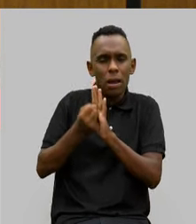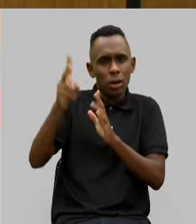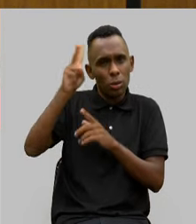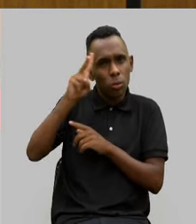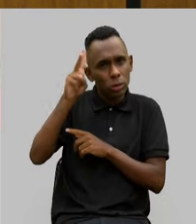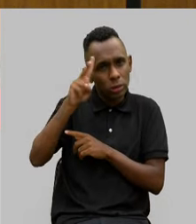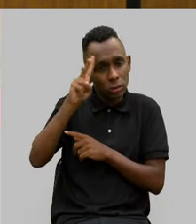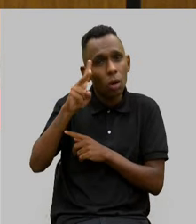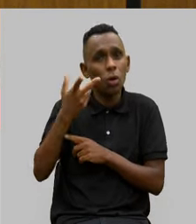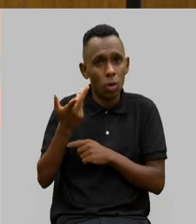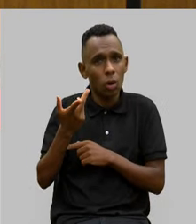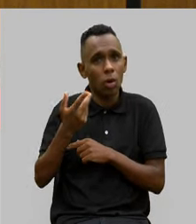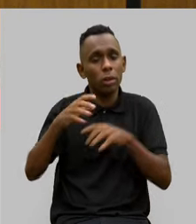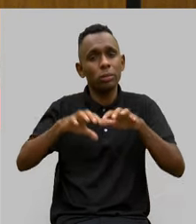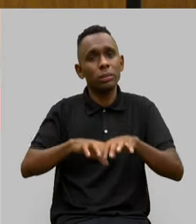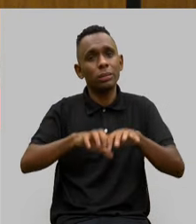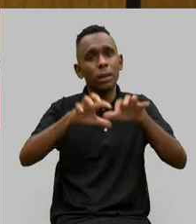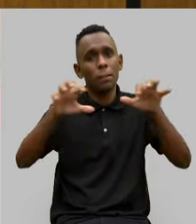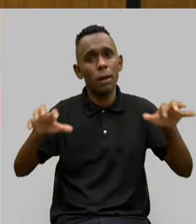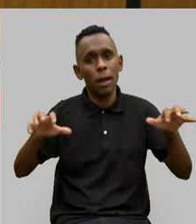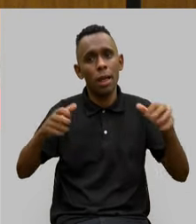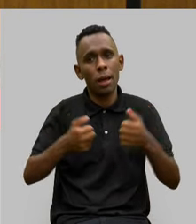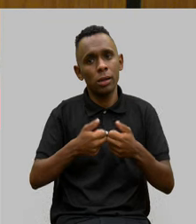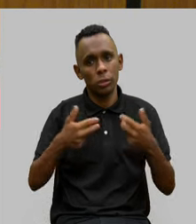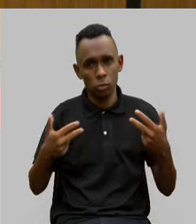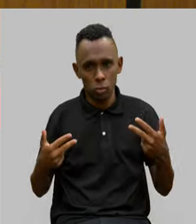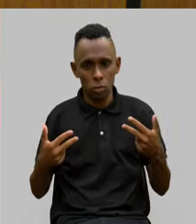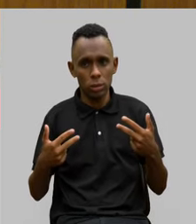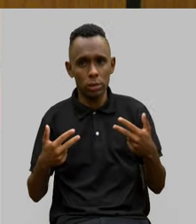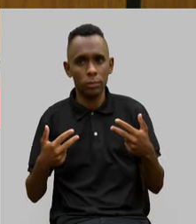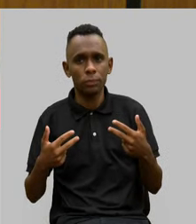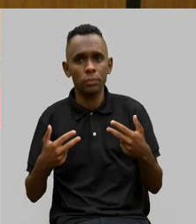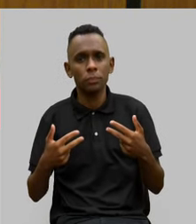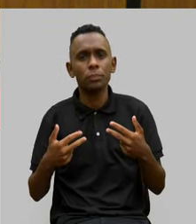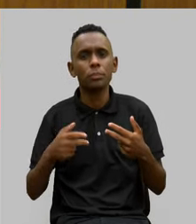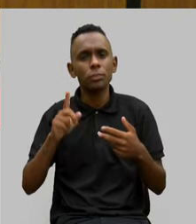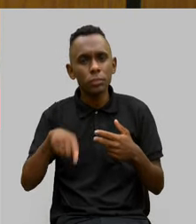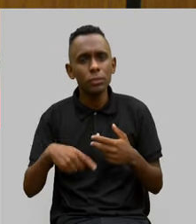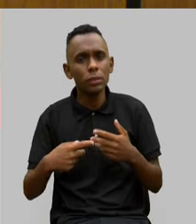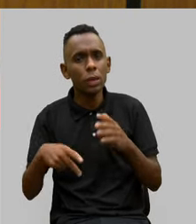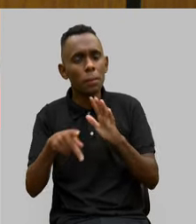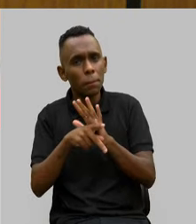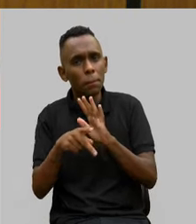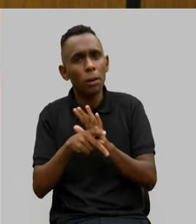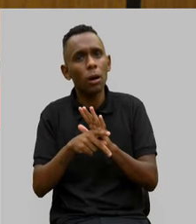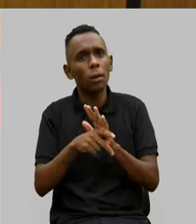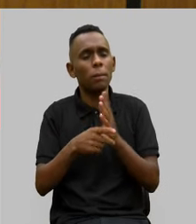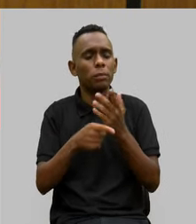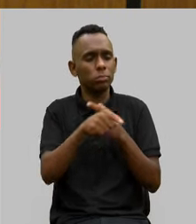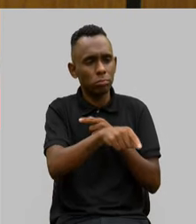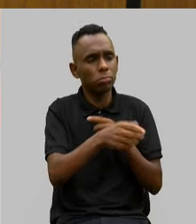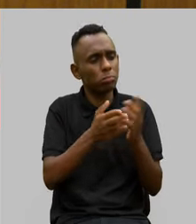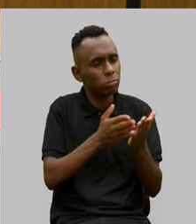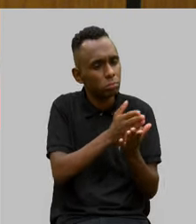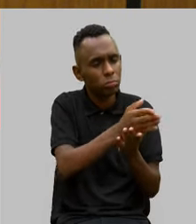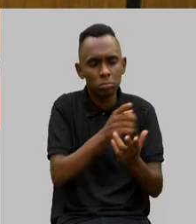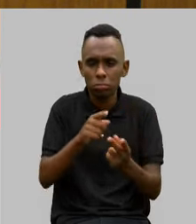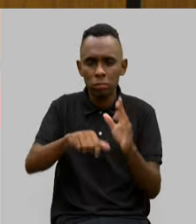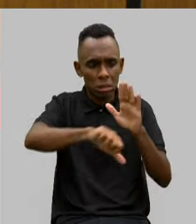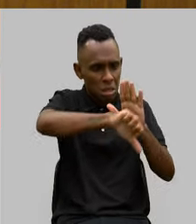construído de separar as coisas né de separar aquilo que deve ser criminalizado daquilo que não deve ser